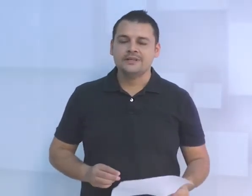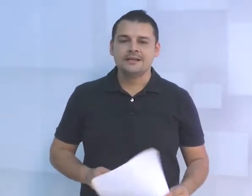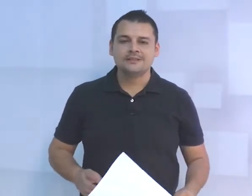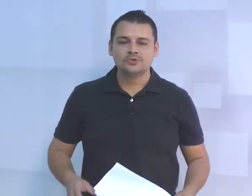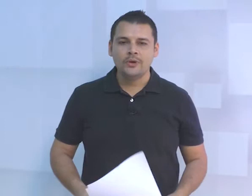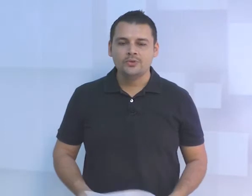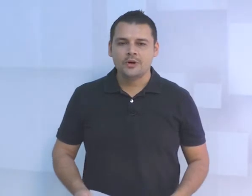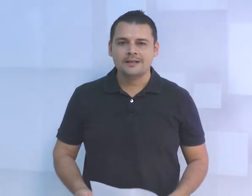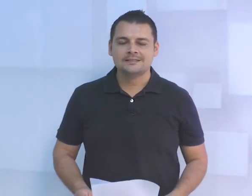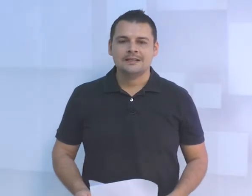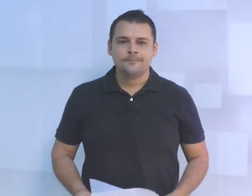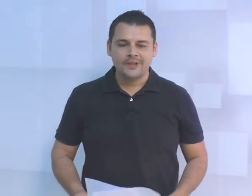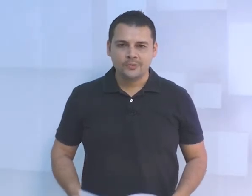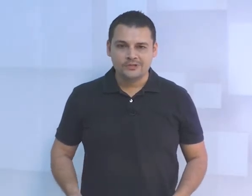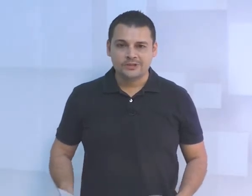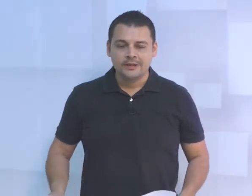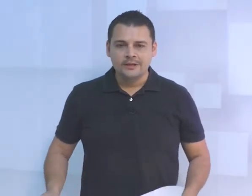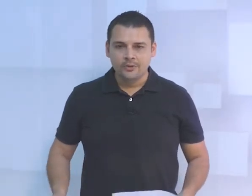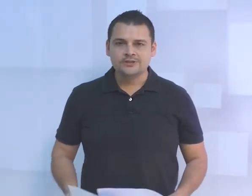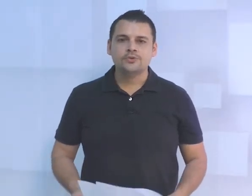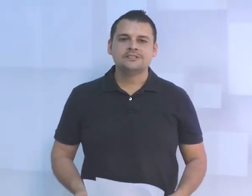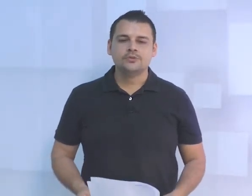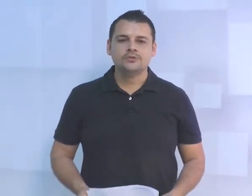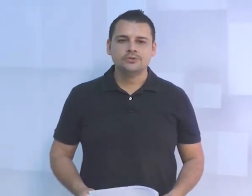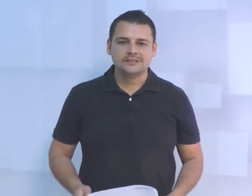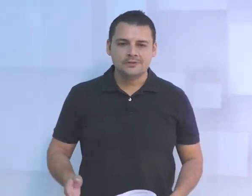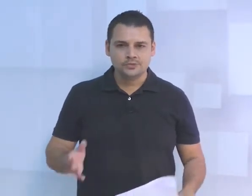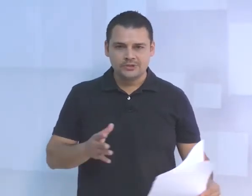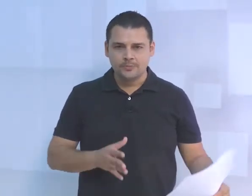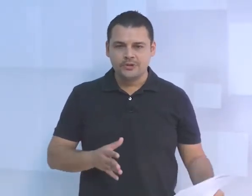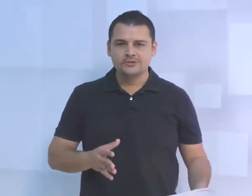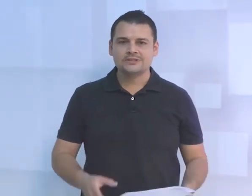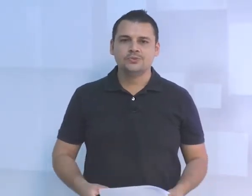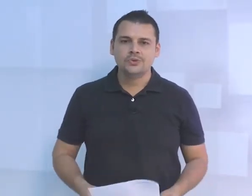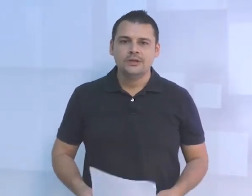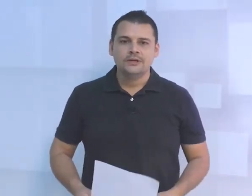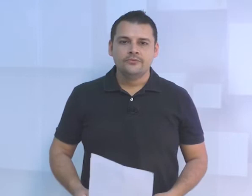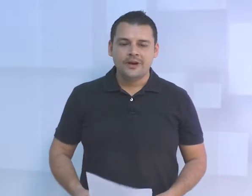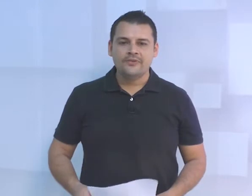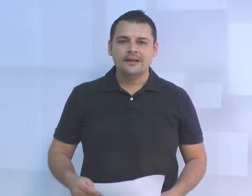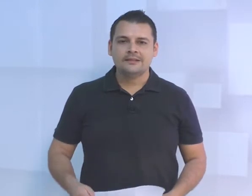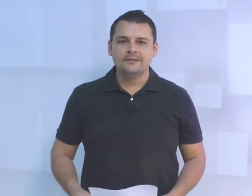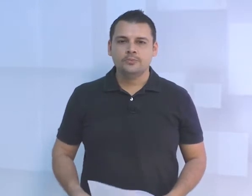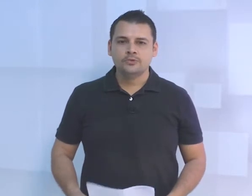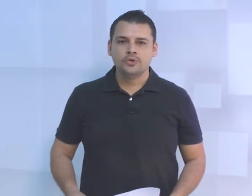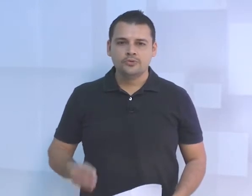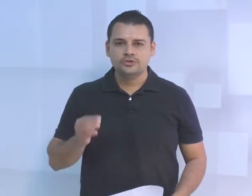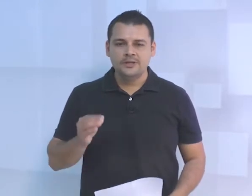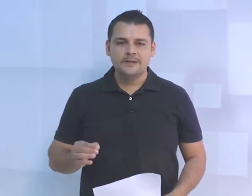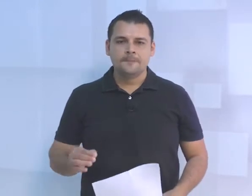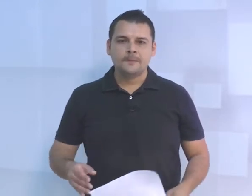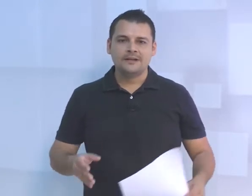sexta feira às 8 horas da noite e hoje torcedor do santos mudando um pouco de assunto vai ficar atento para o